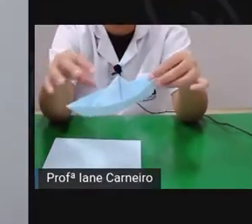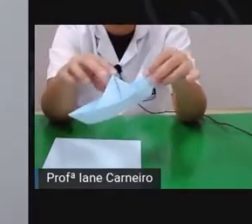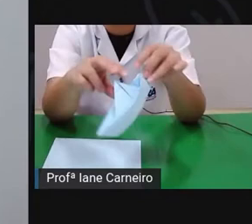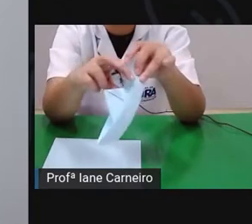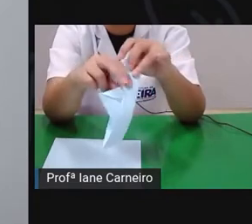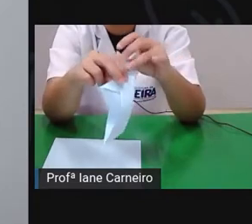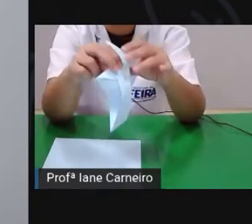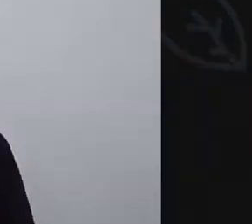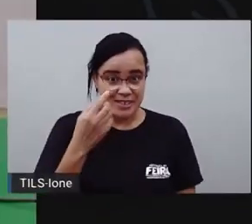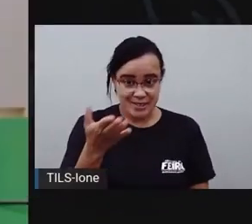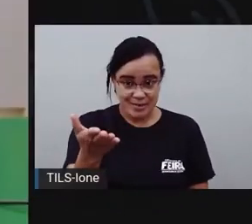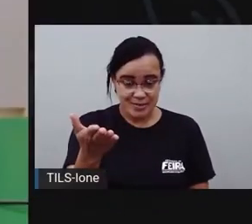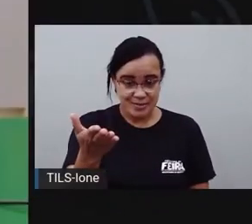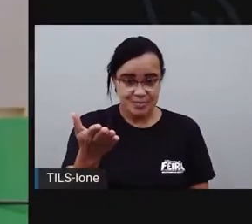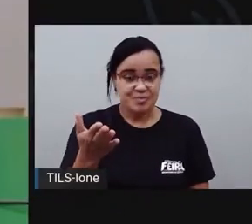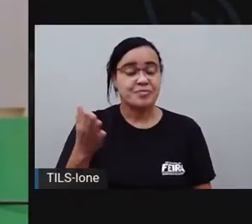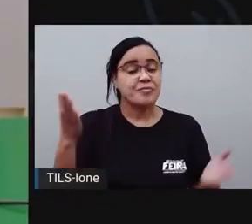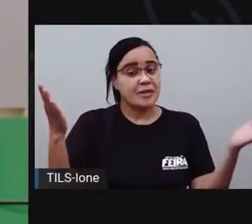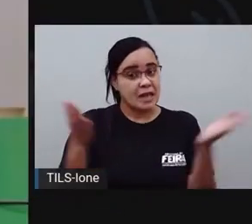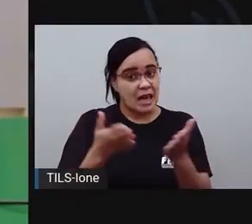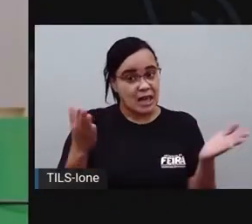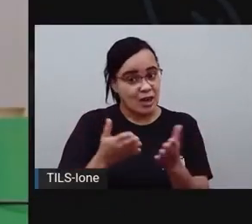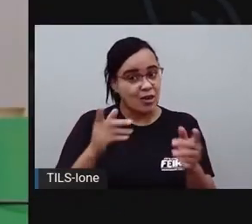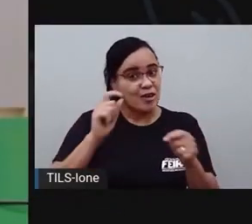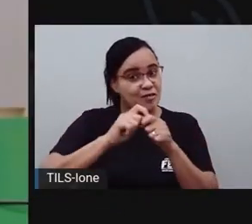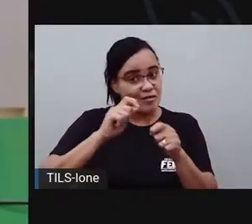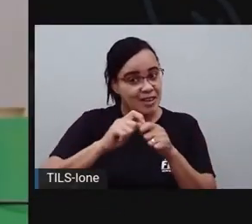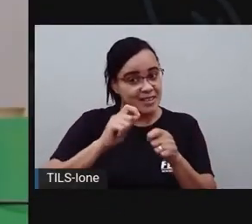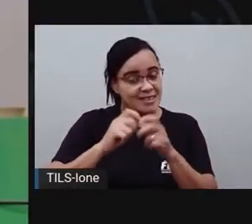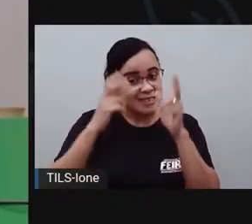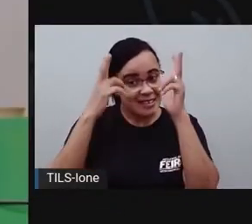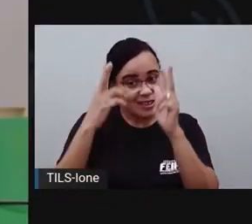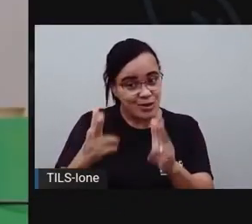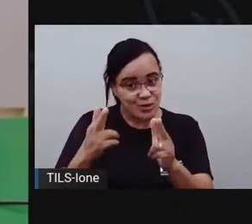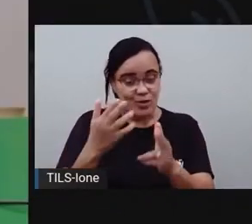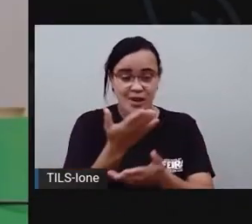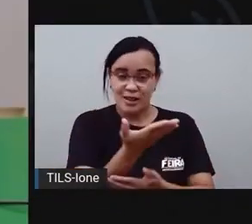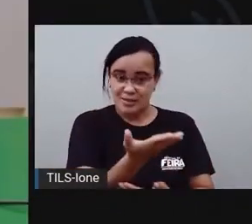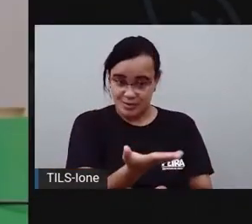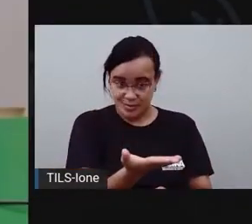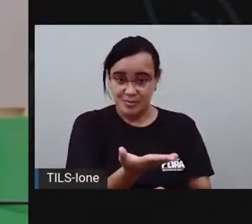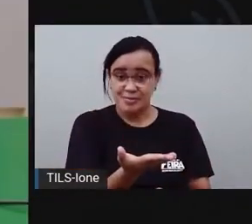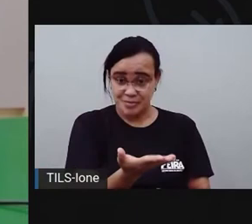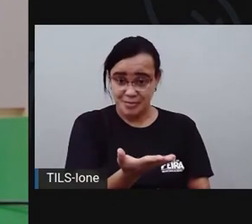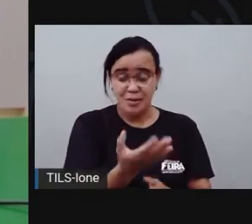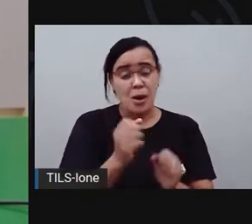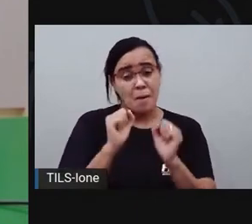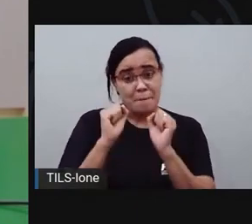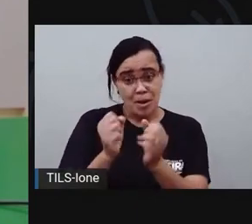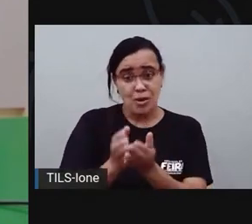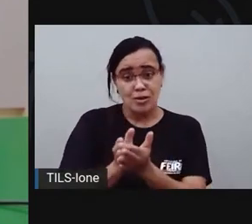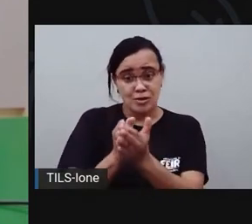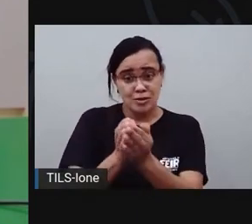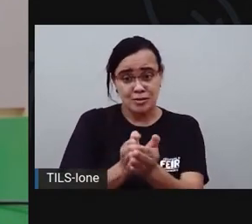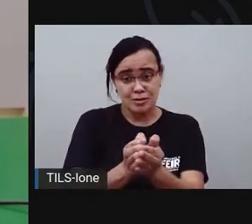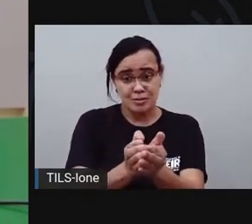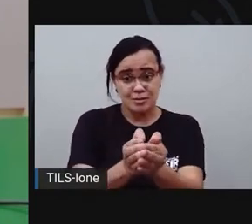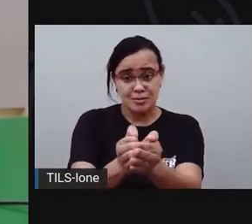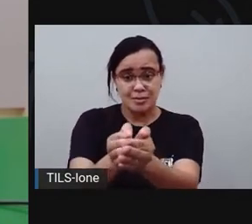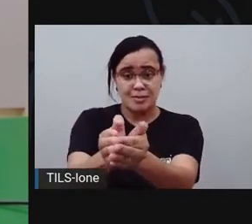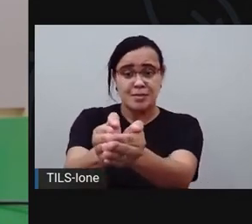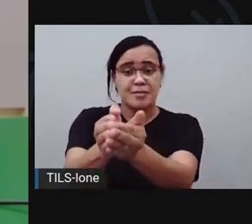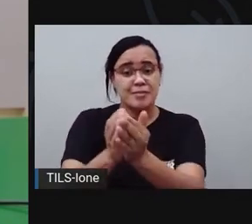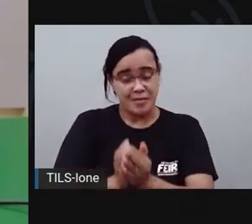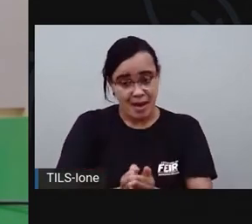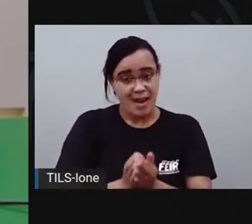Estão vendo? Nós vamos confeccionar agora esse chapéuzinho, né? Que também funciona como um barco, né? Dependendo do